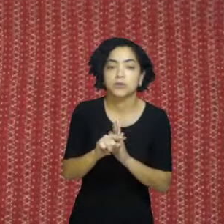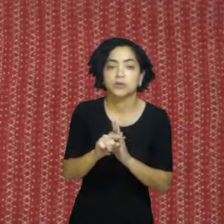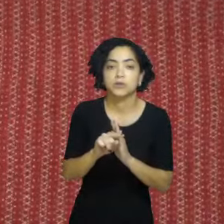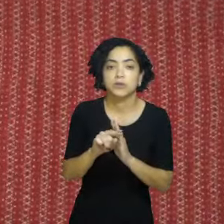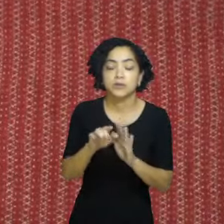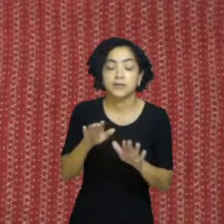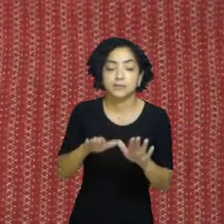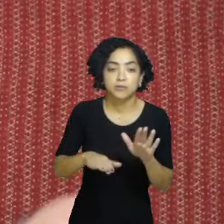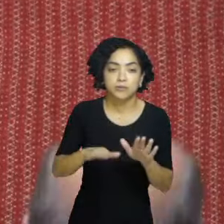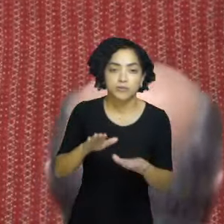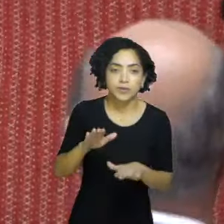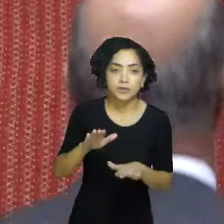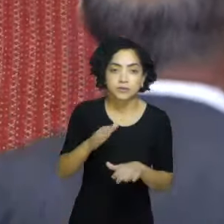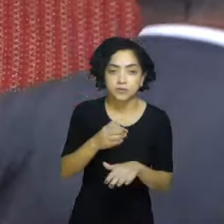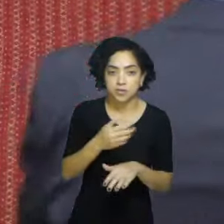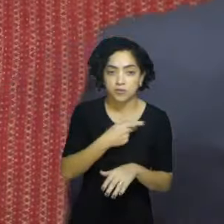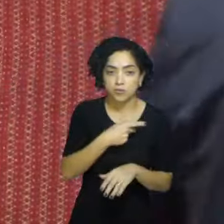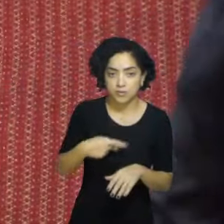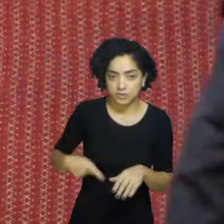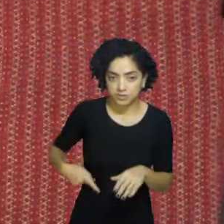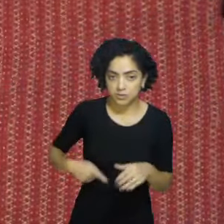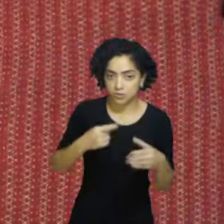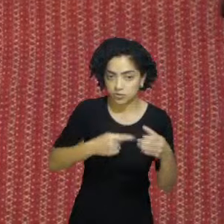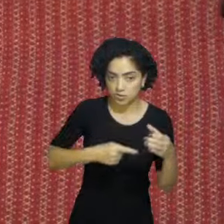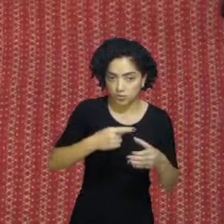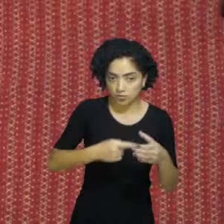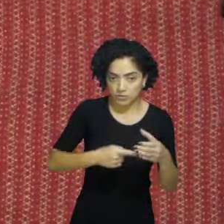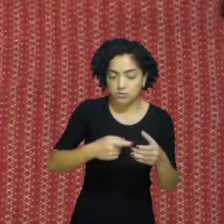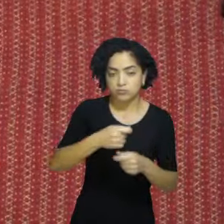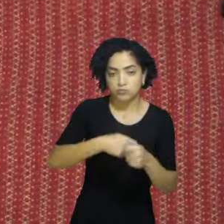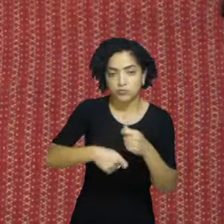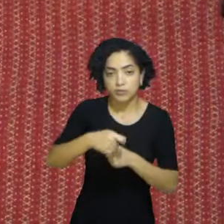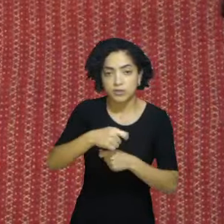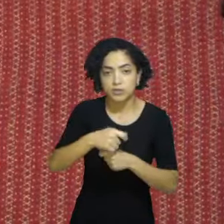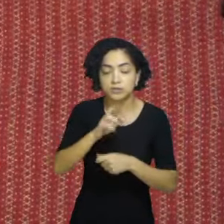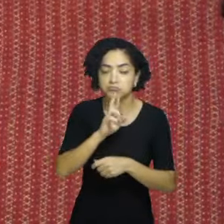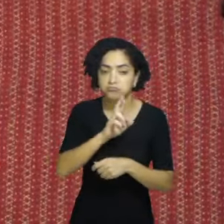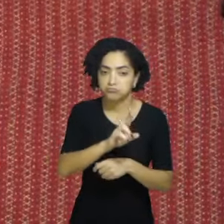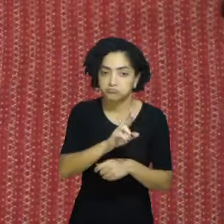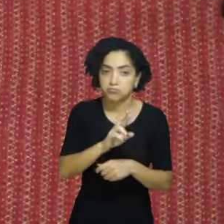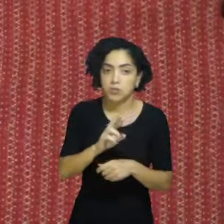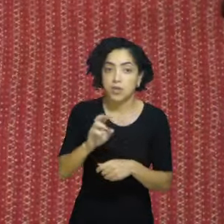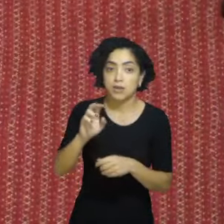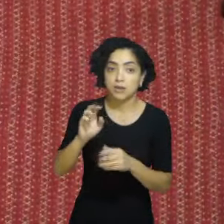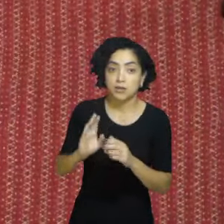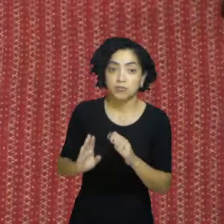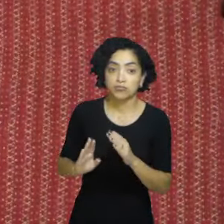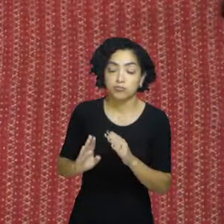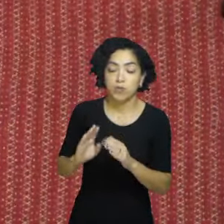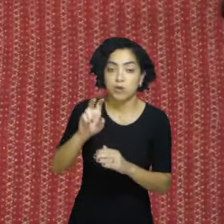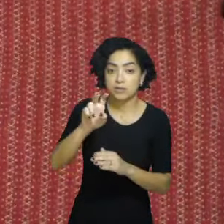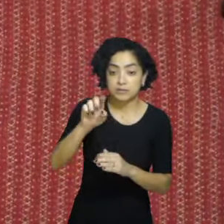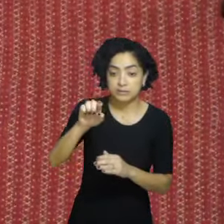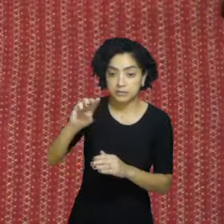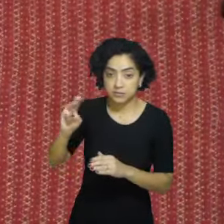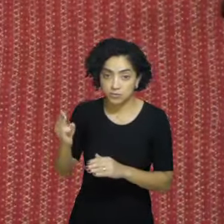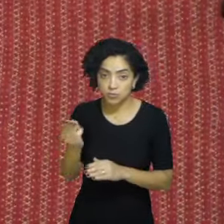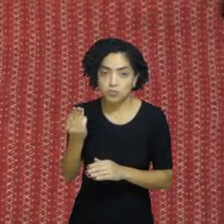Talvez nosso presidente da Comissão de Finanças possa nos responder. Nós temos um teto de 5 milhões. A questão de fiscalização,